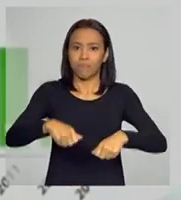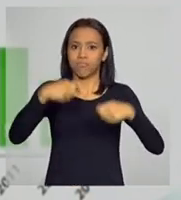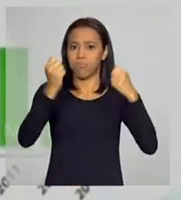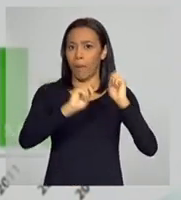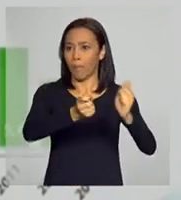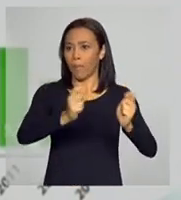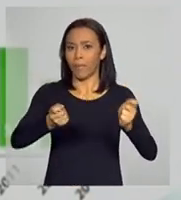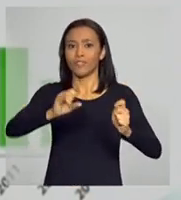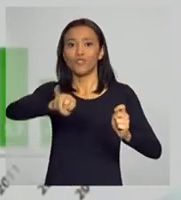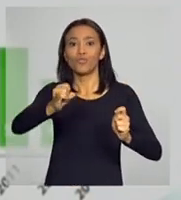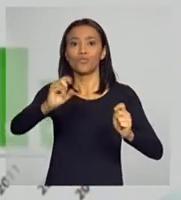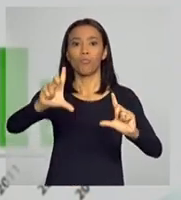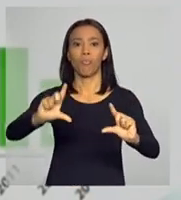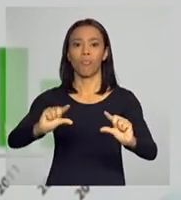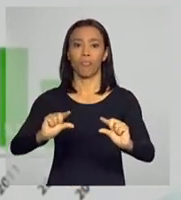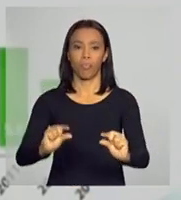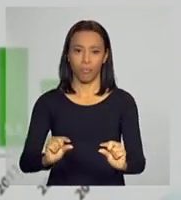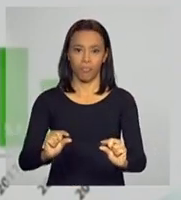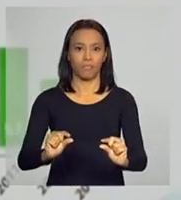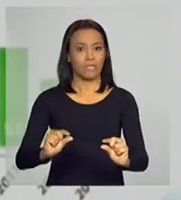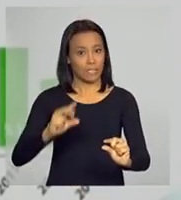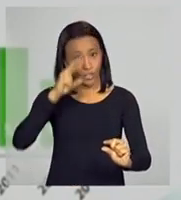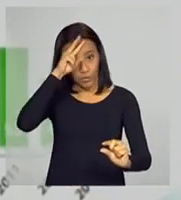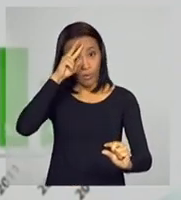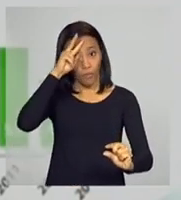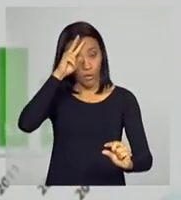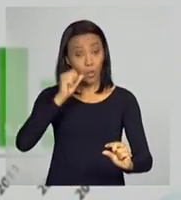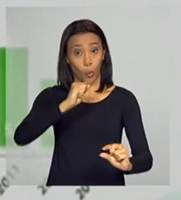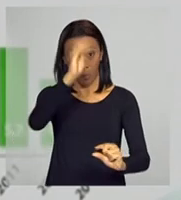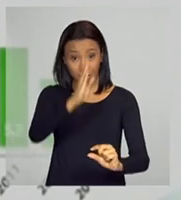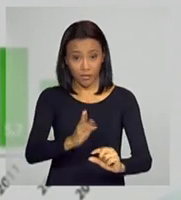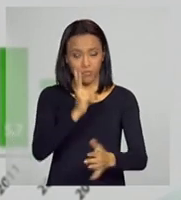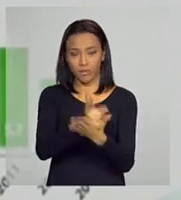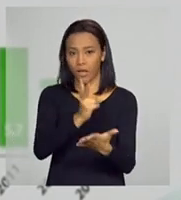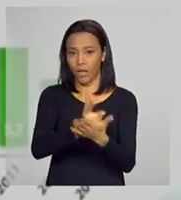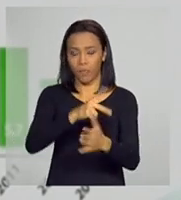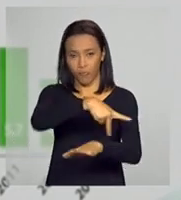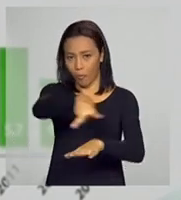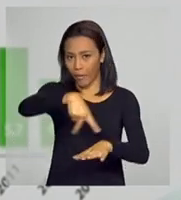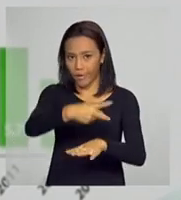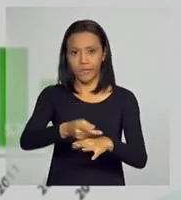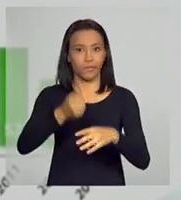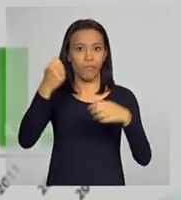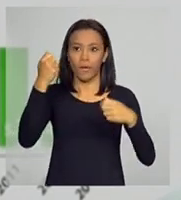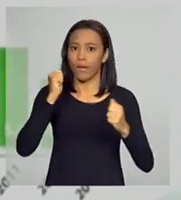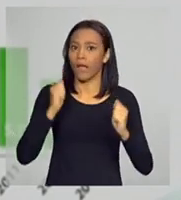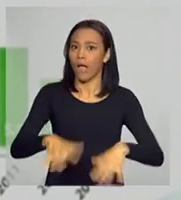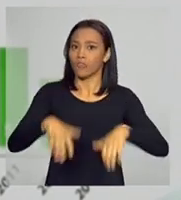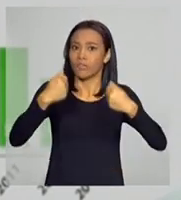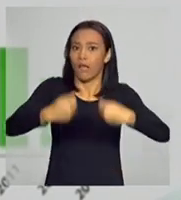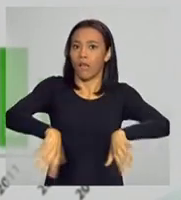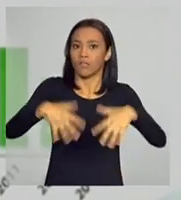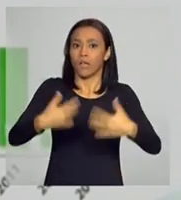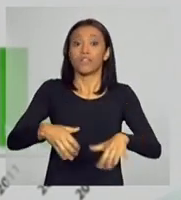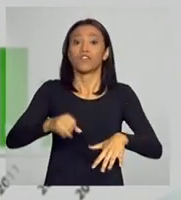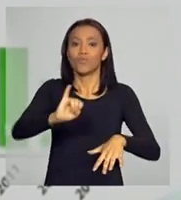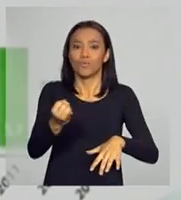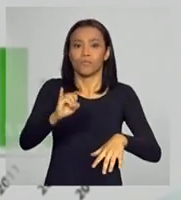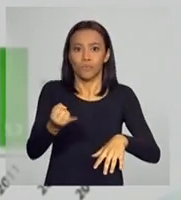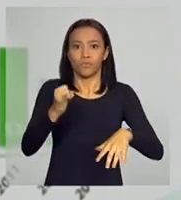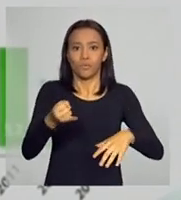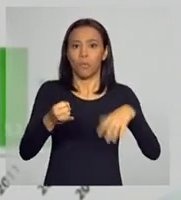de toda a série histórica certamente no Brasil Brasil sempre foi um país que gastou muito com juros e nós